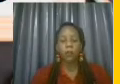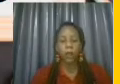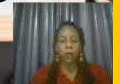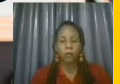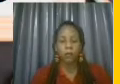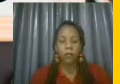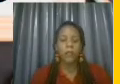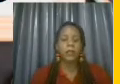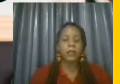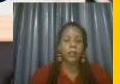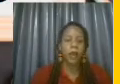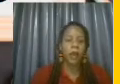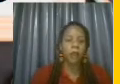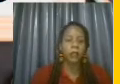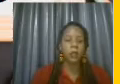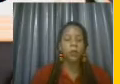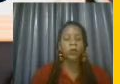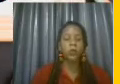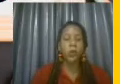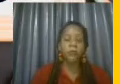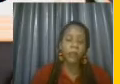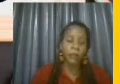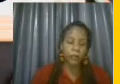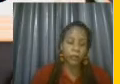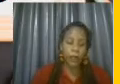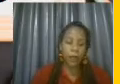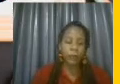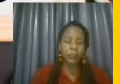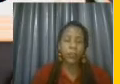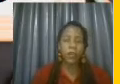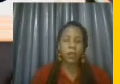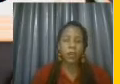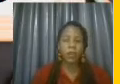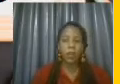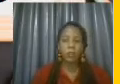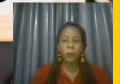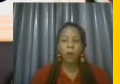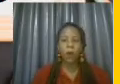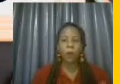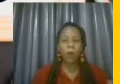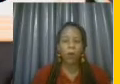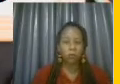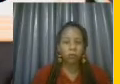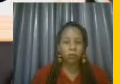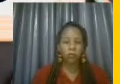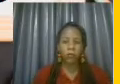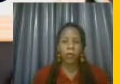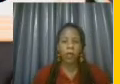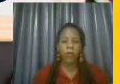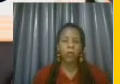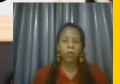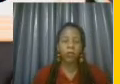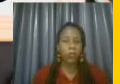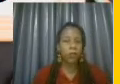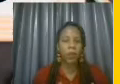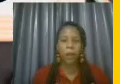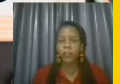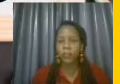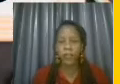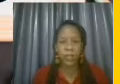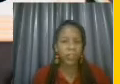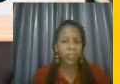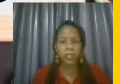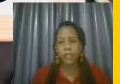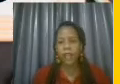foram morar nas senzalas, alguns moravam nas senzalas, que era tipo um galpão, né, que não tinha lugar